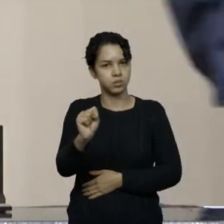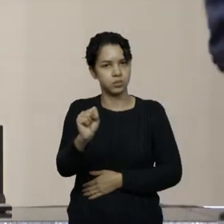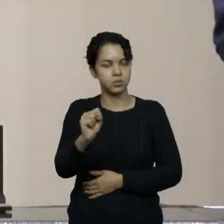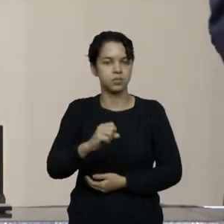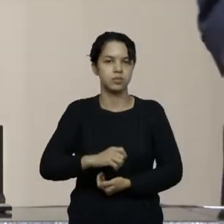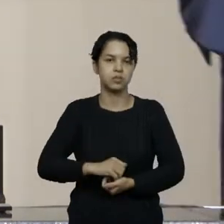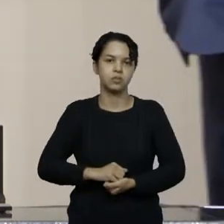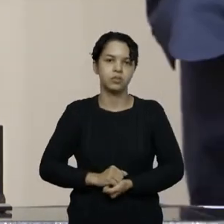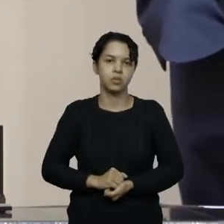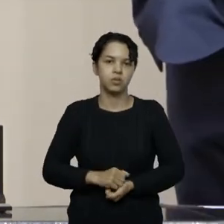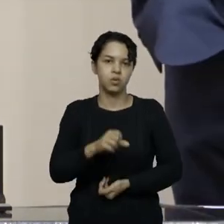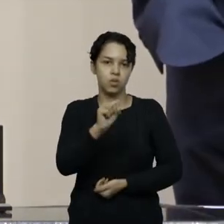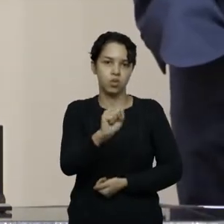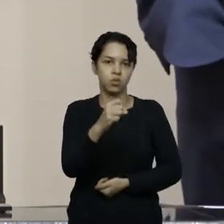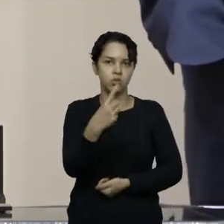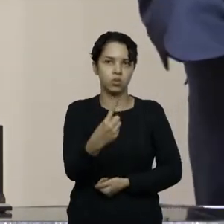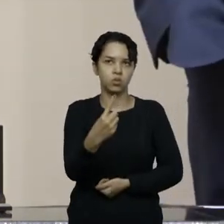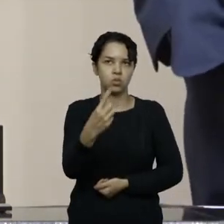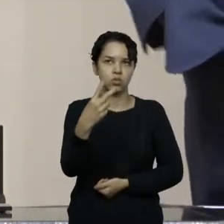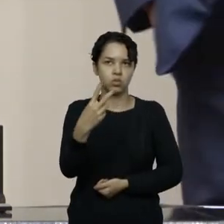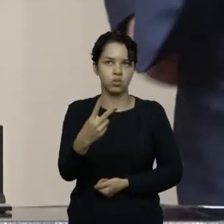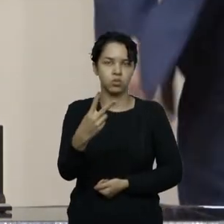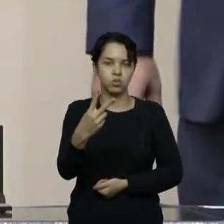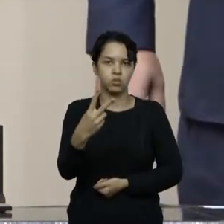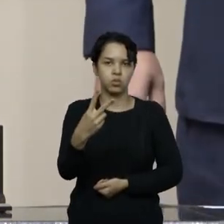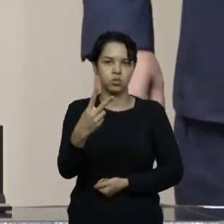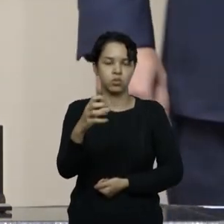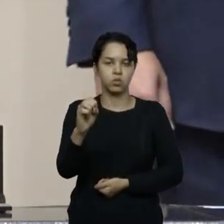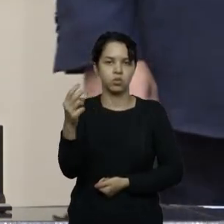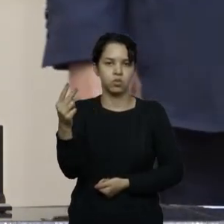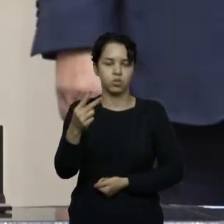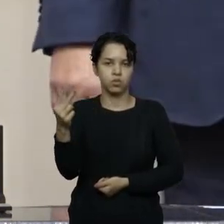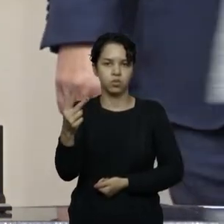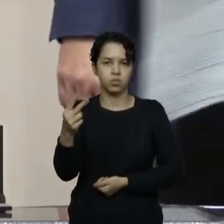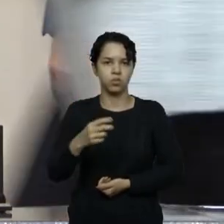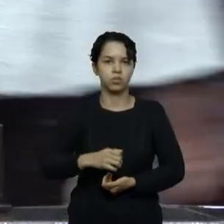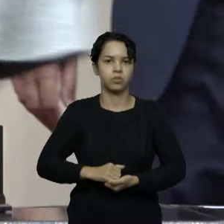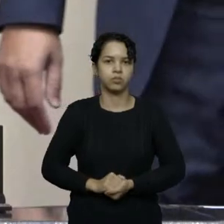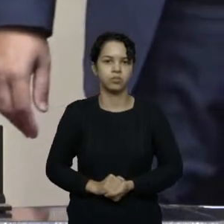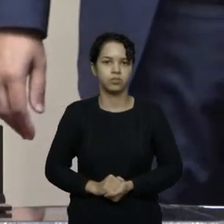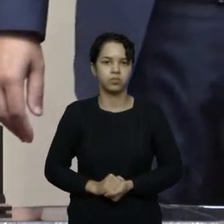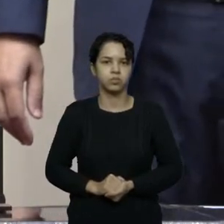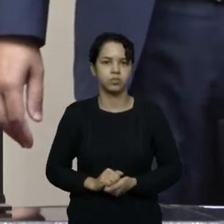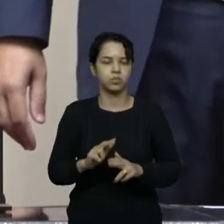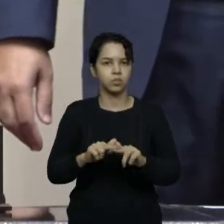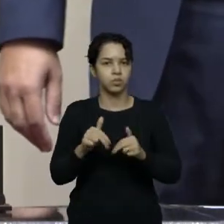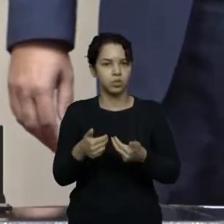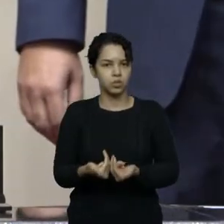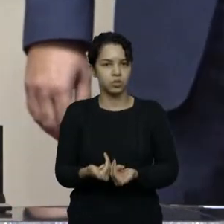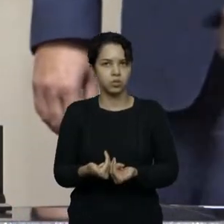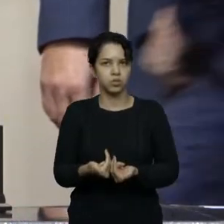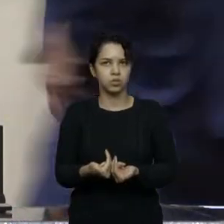o ponto um 2022 e portanto extra-pauta